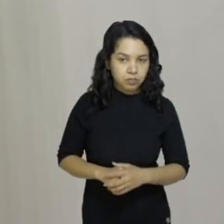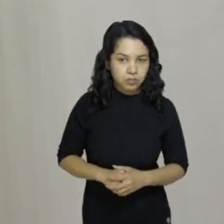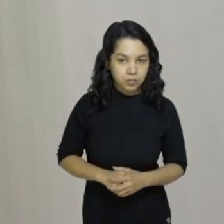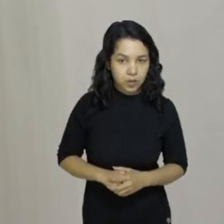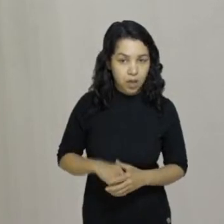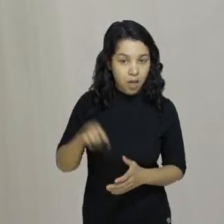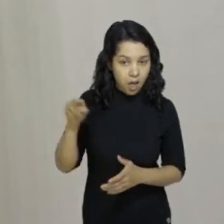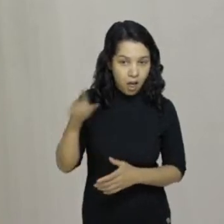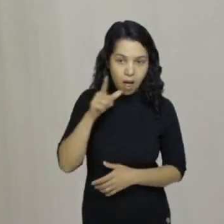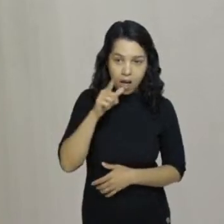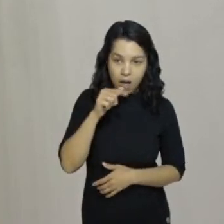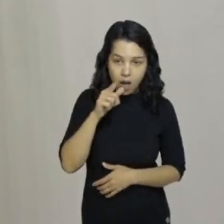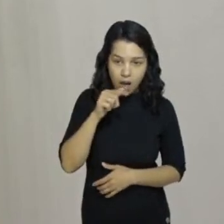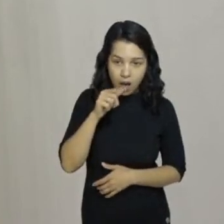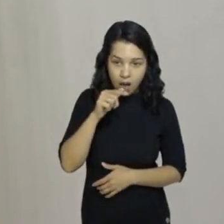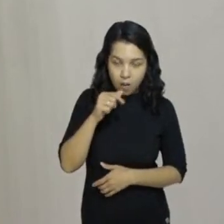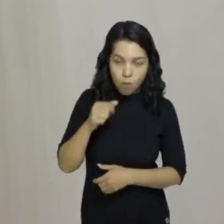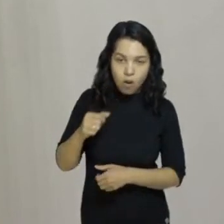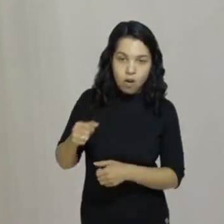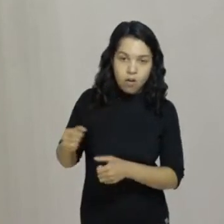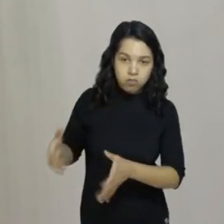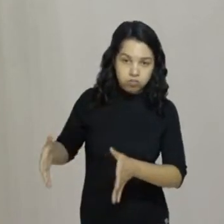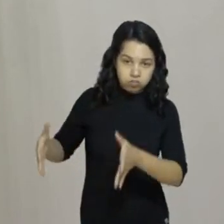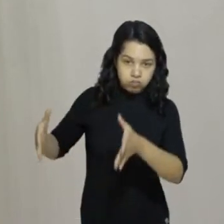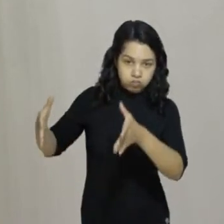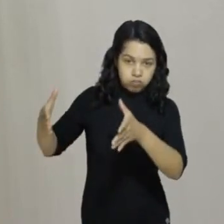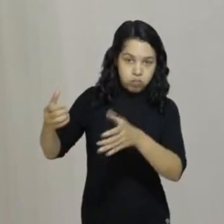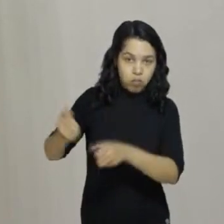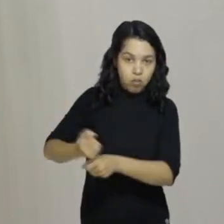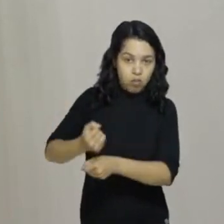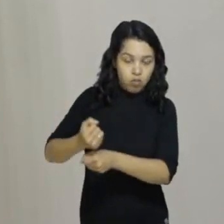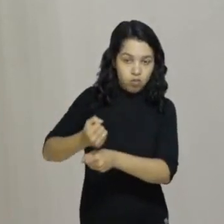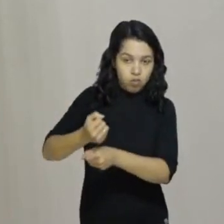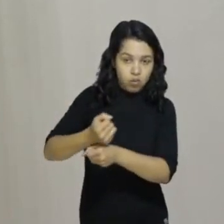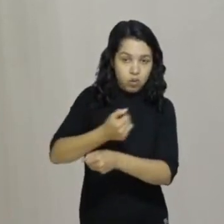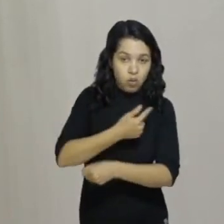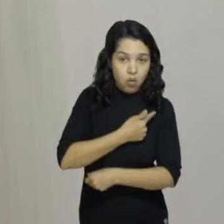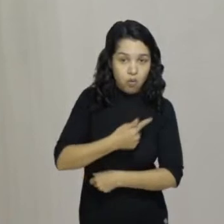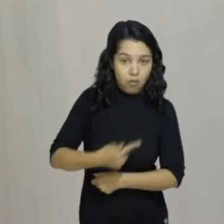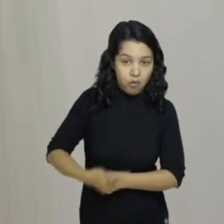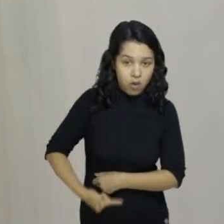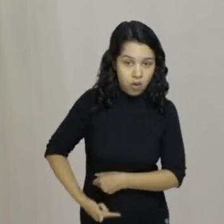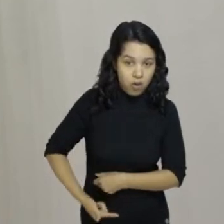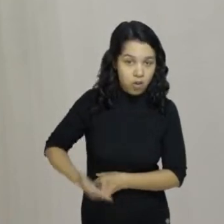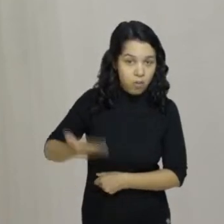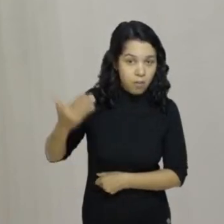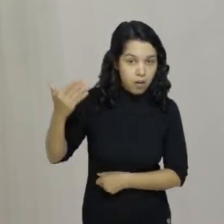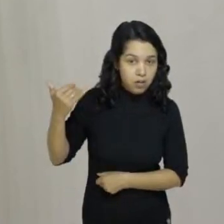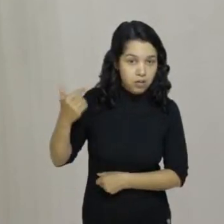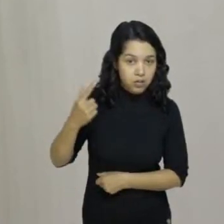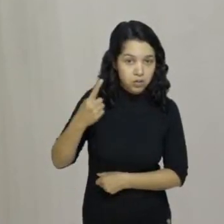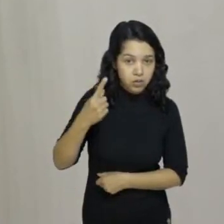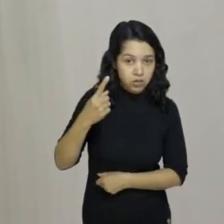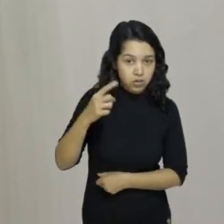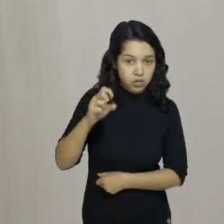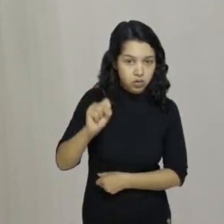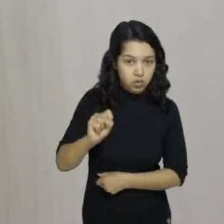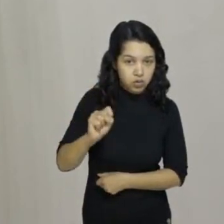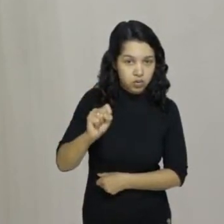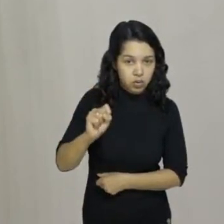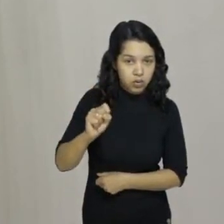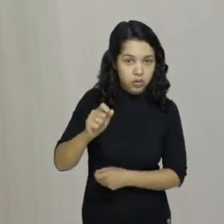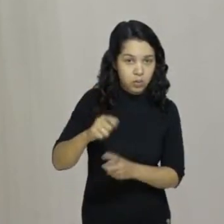Doutora foi construída no governo passado tem menos 18 meses de uso